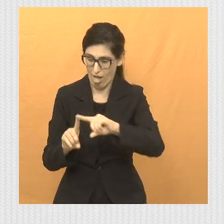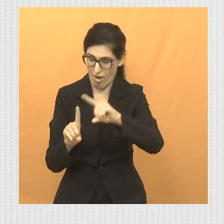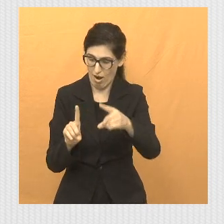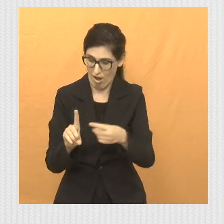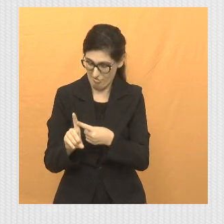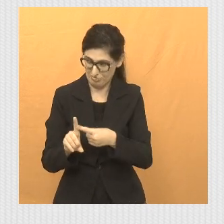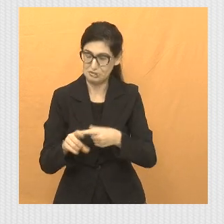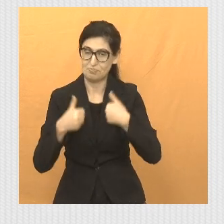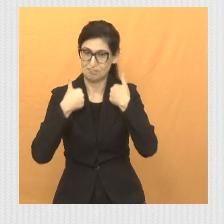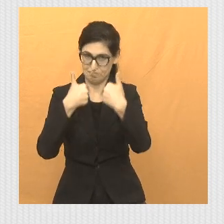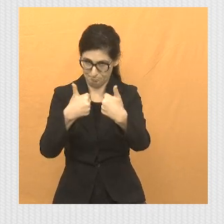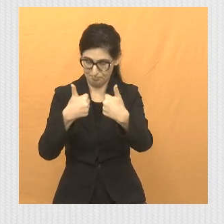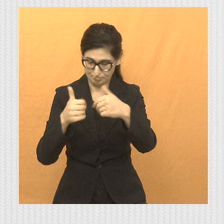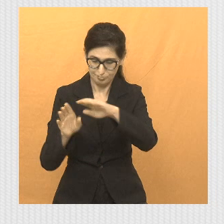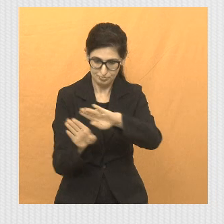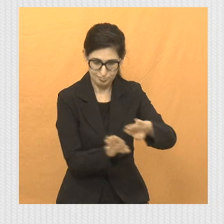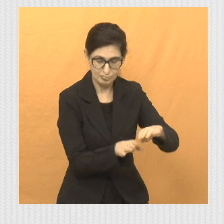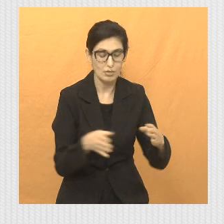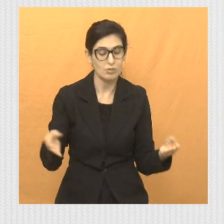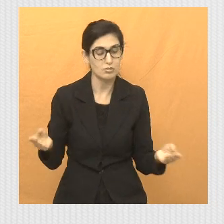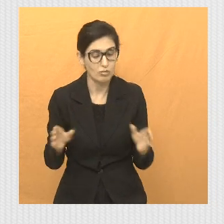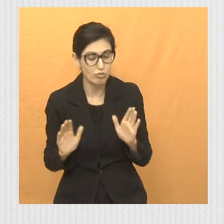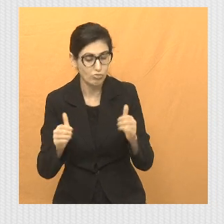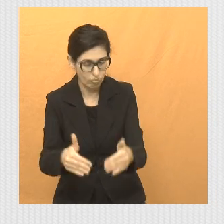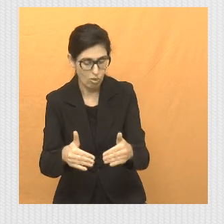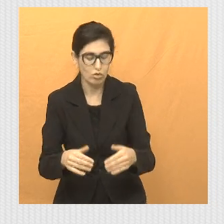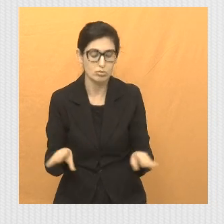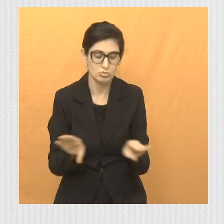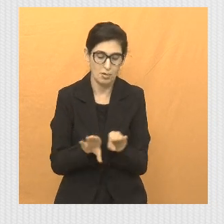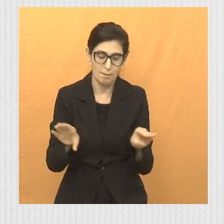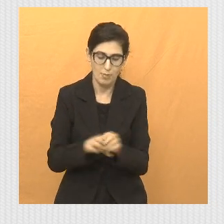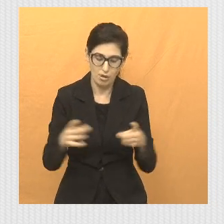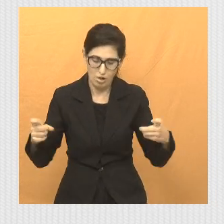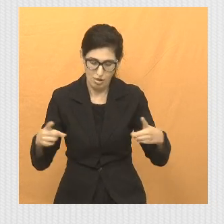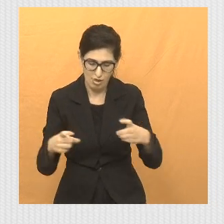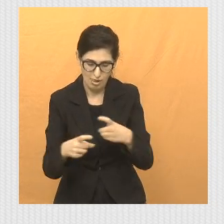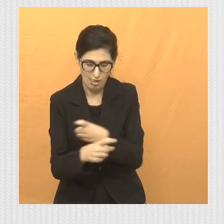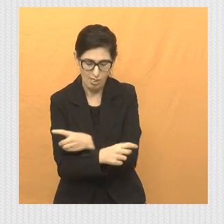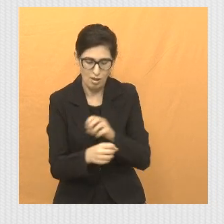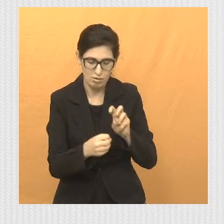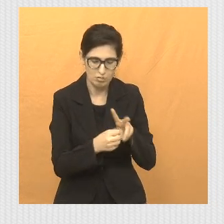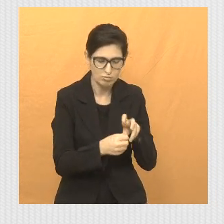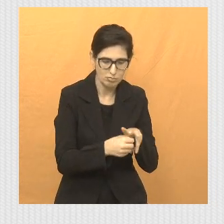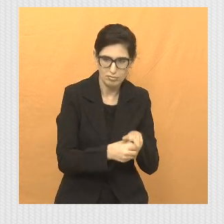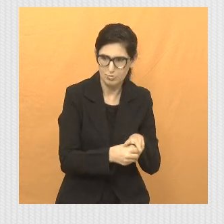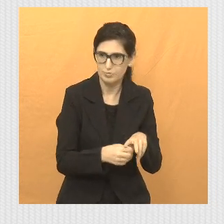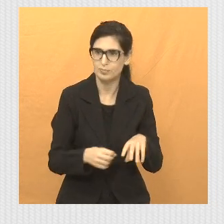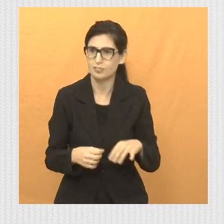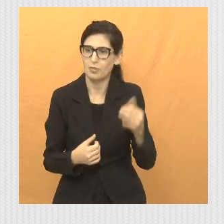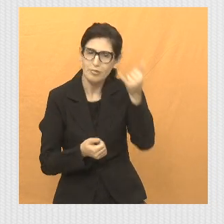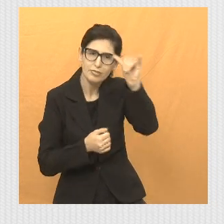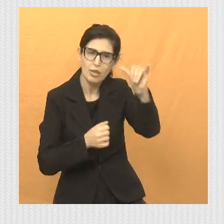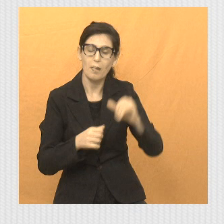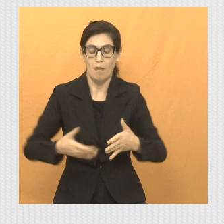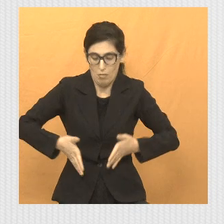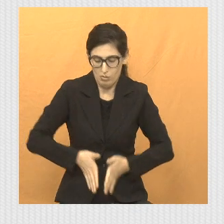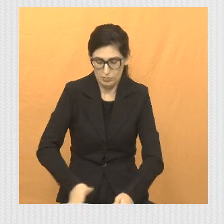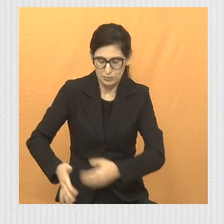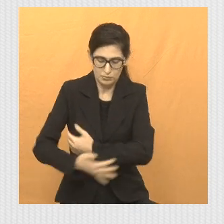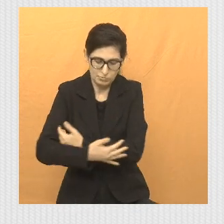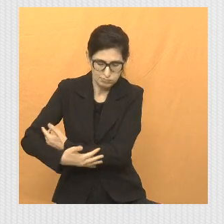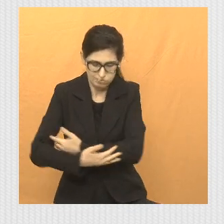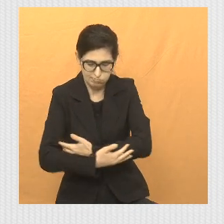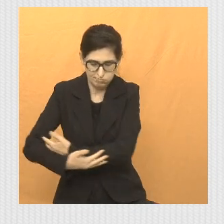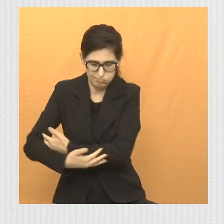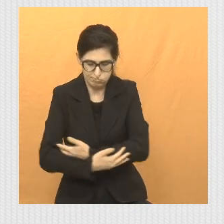epidemiológica, nós temos o número de nascimentos, que foi 950 em